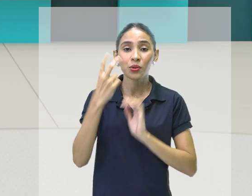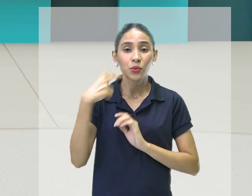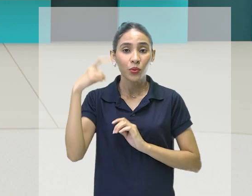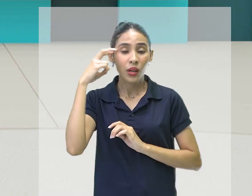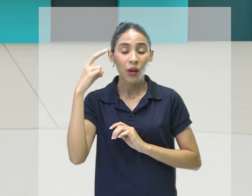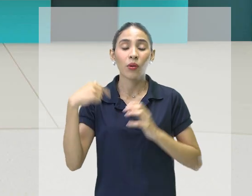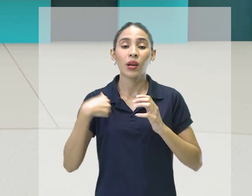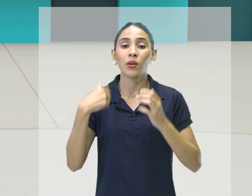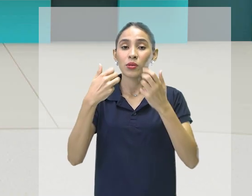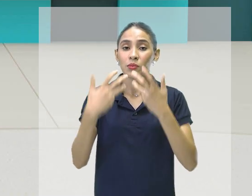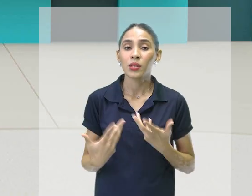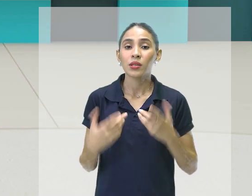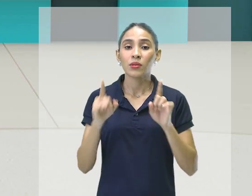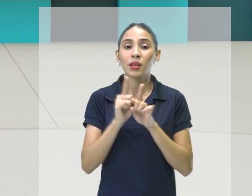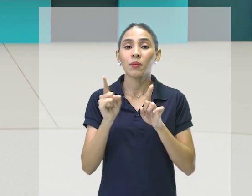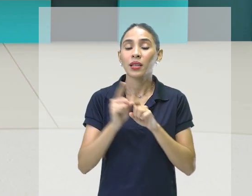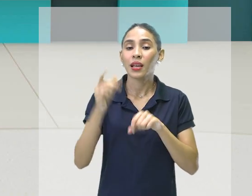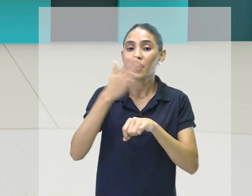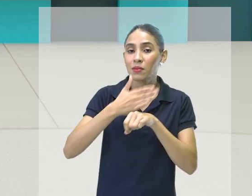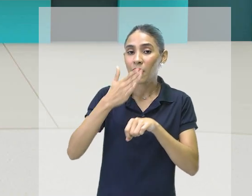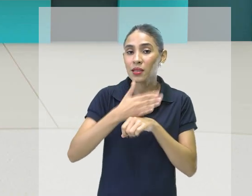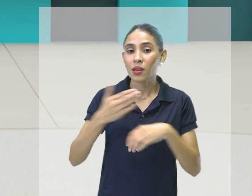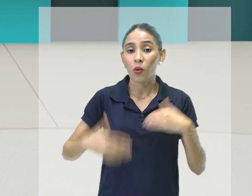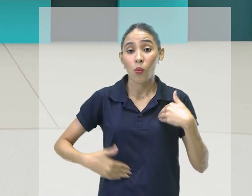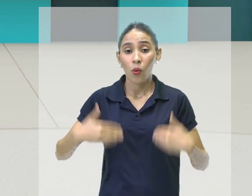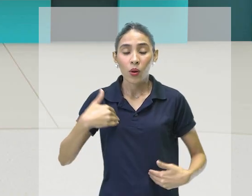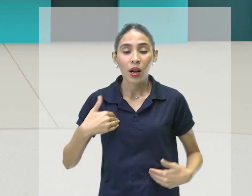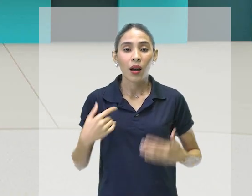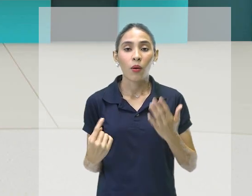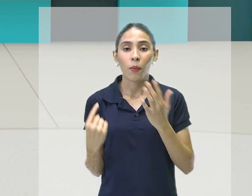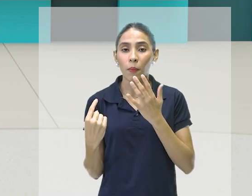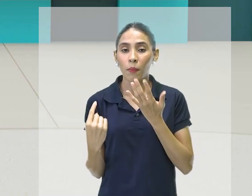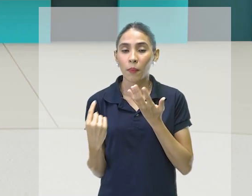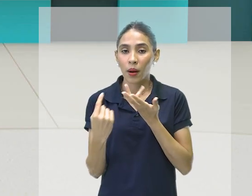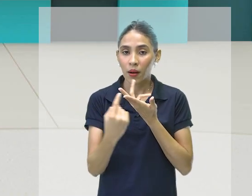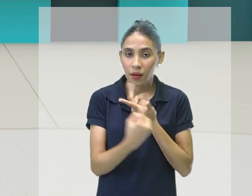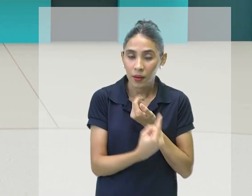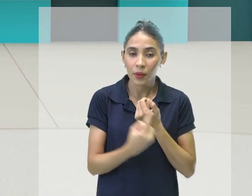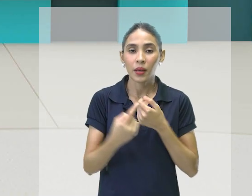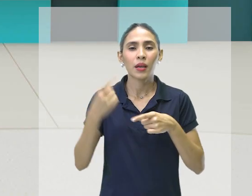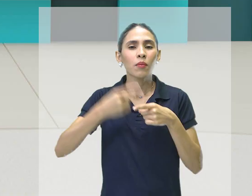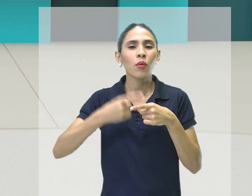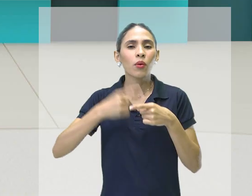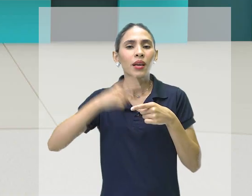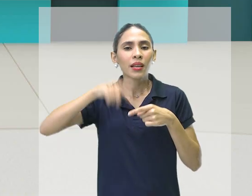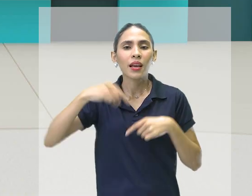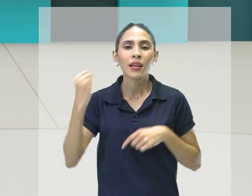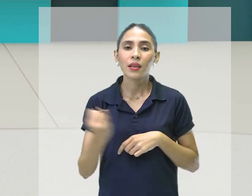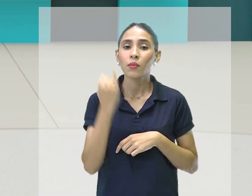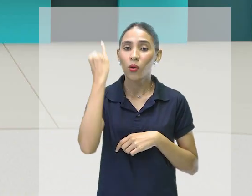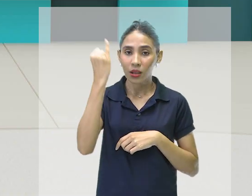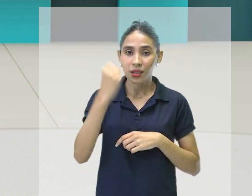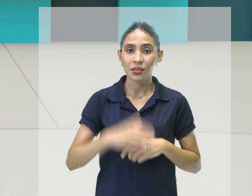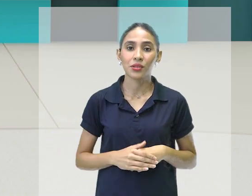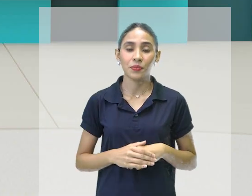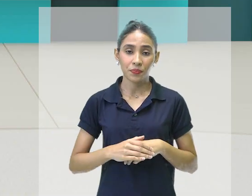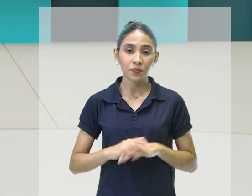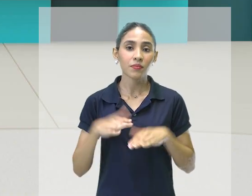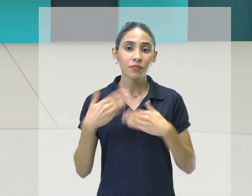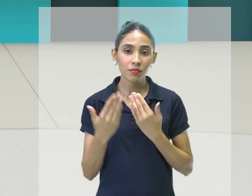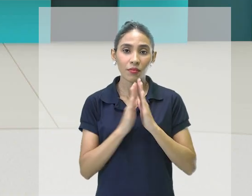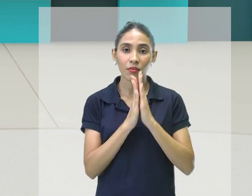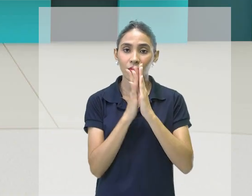identidade cultural, eu venho falando sobre as práticas corporais, uma a uma, e nós vamos ver o porquê que elas são